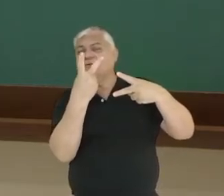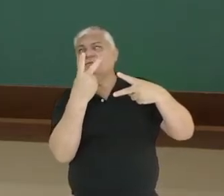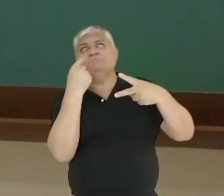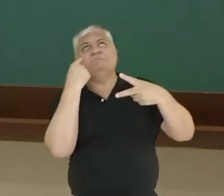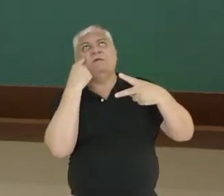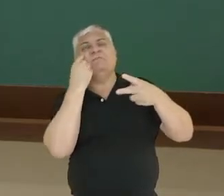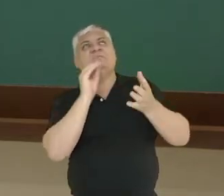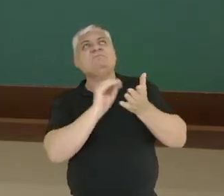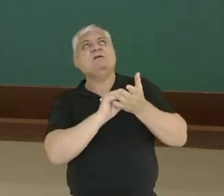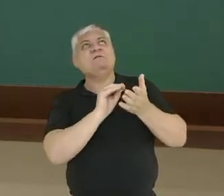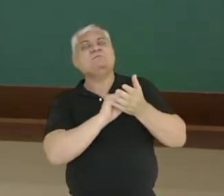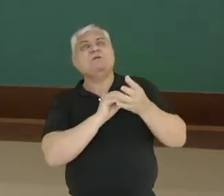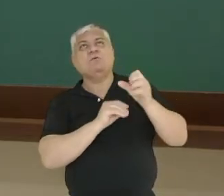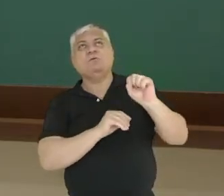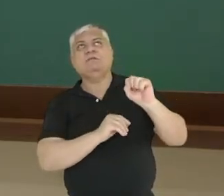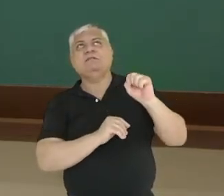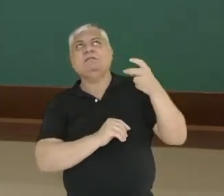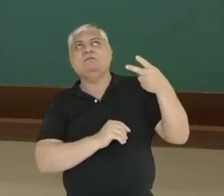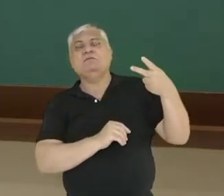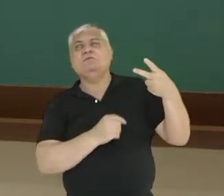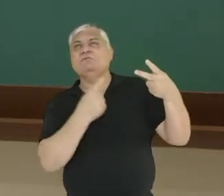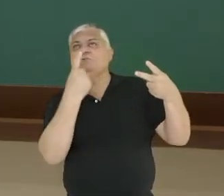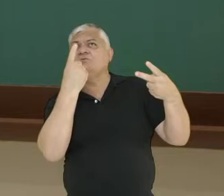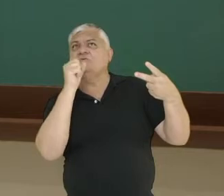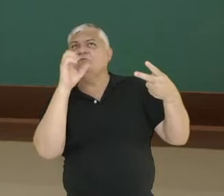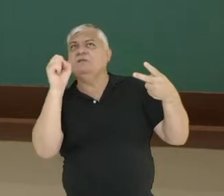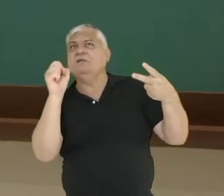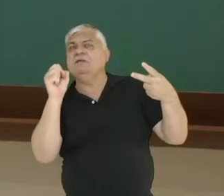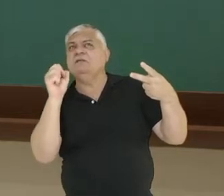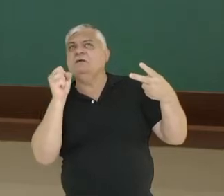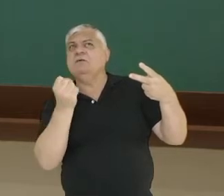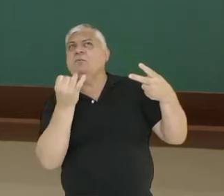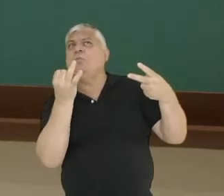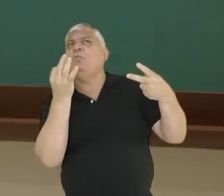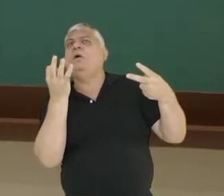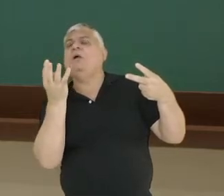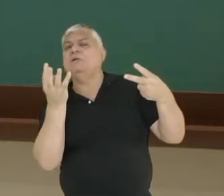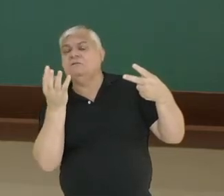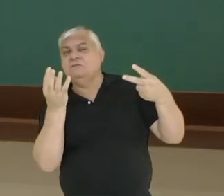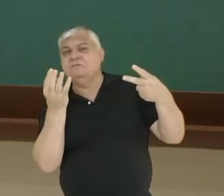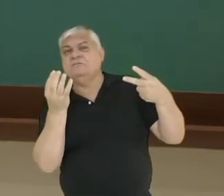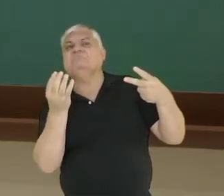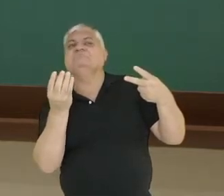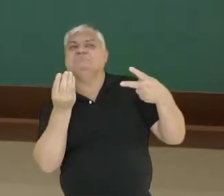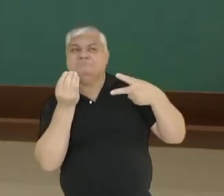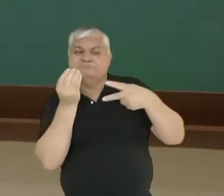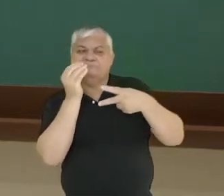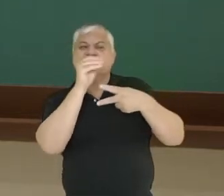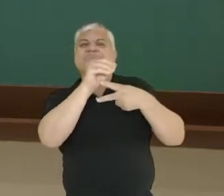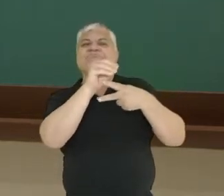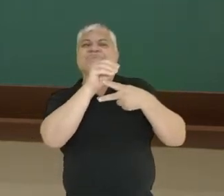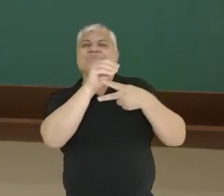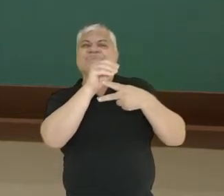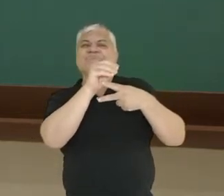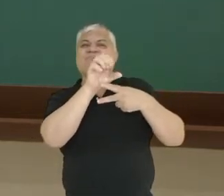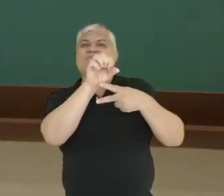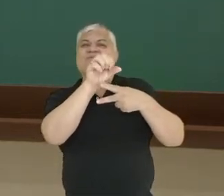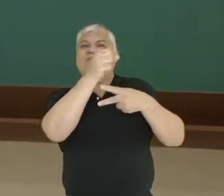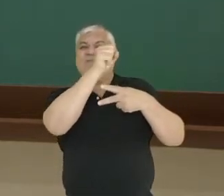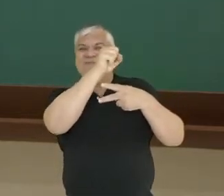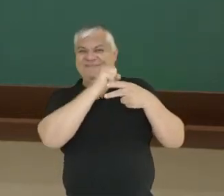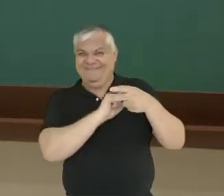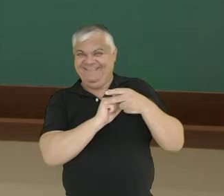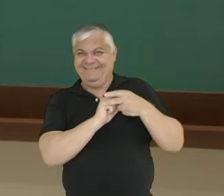pensar quanto falta para completar um ângulo de 180 graus. Então, 98